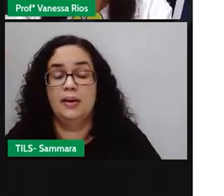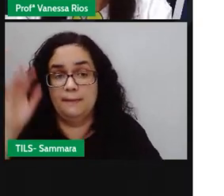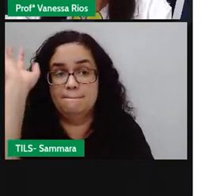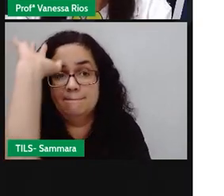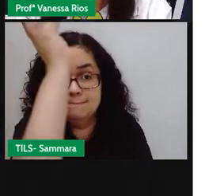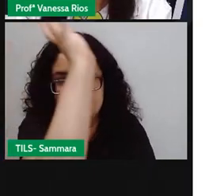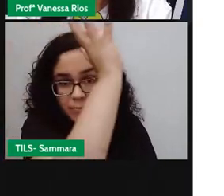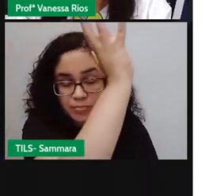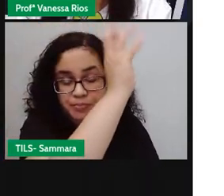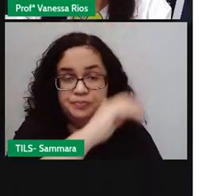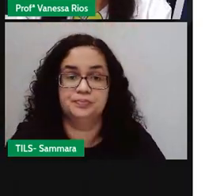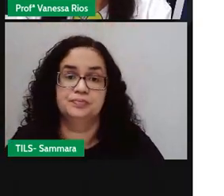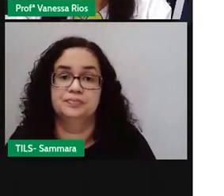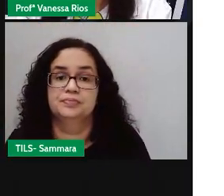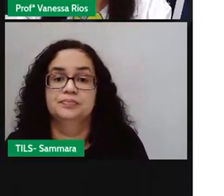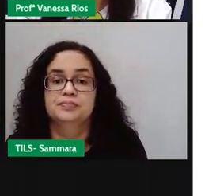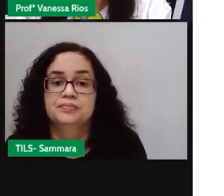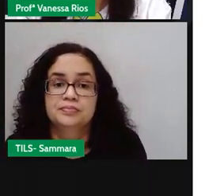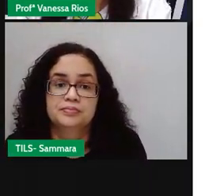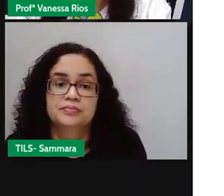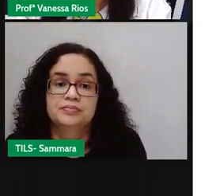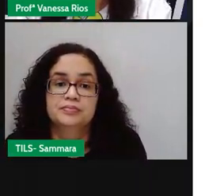das árvores.